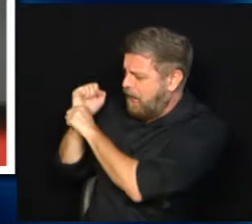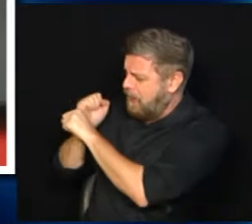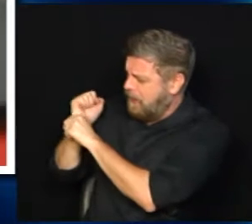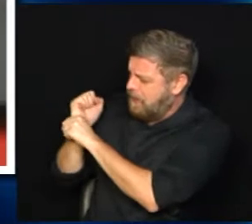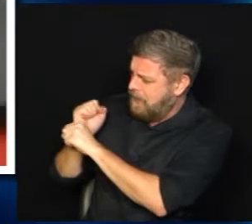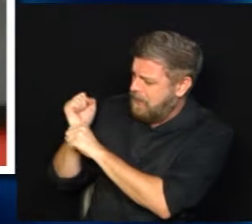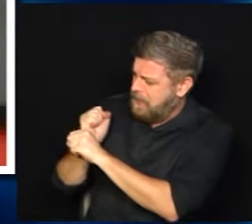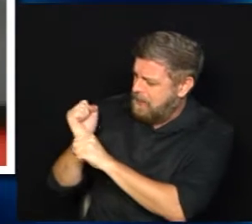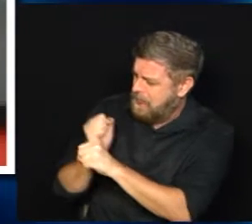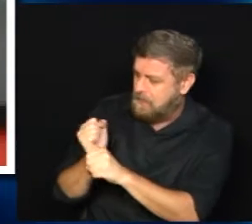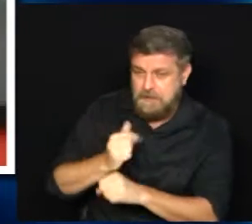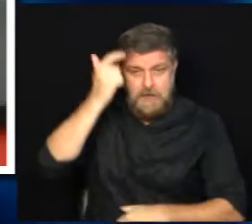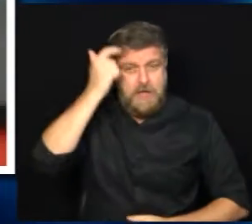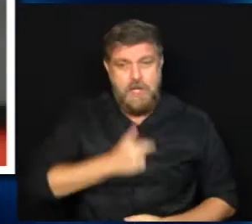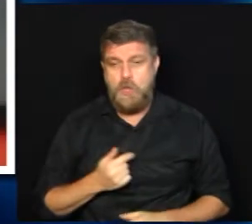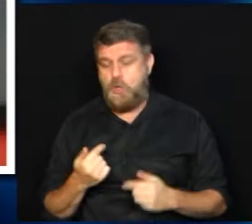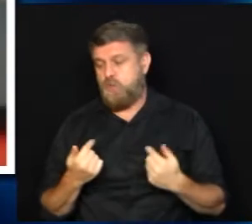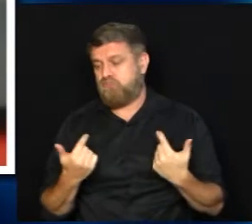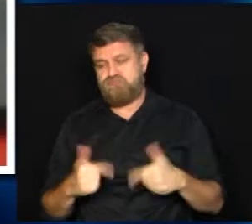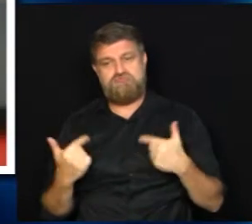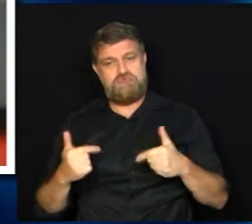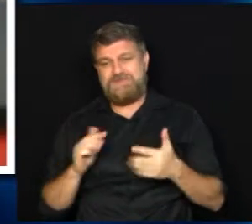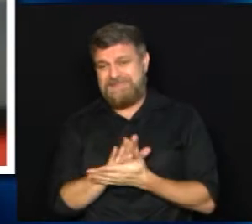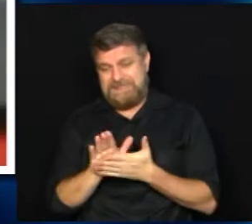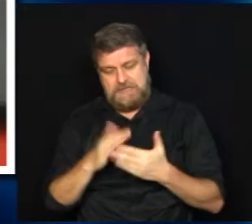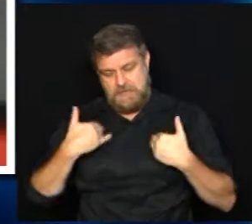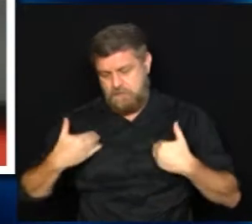Então, eu nunca tive nenhuma lesão na ginástica.